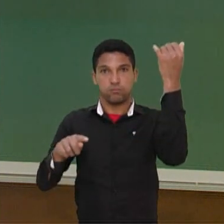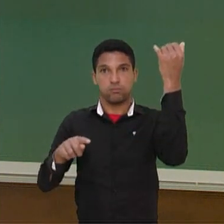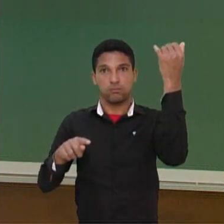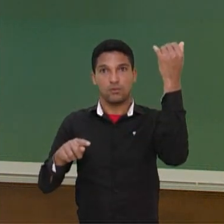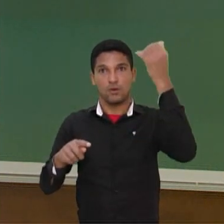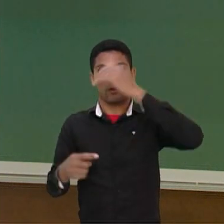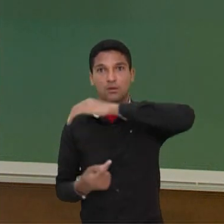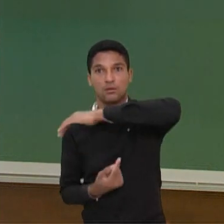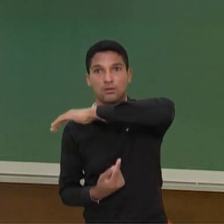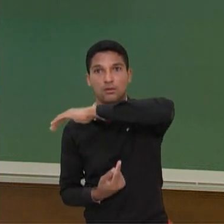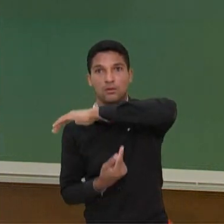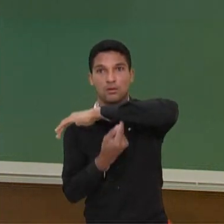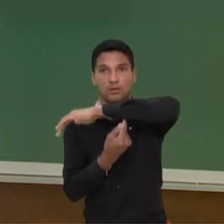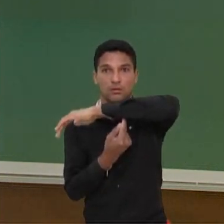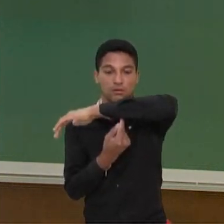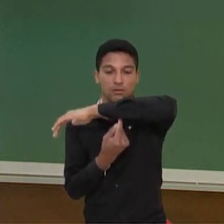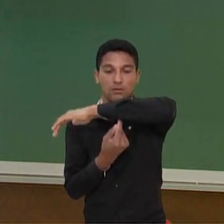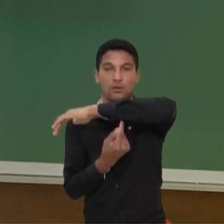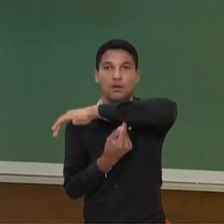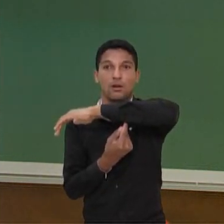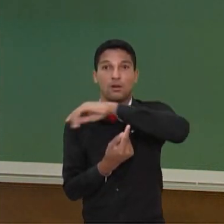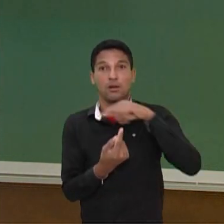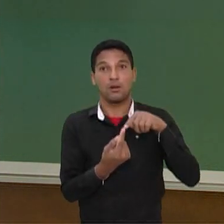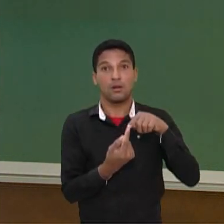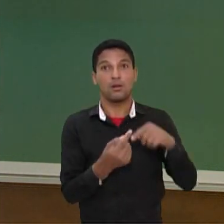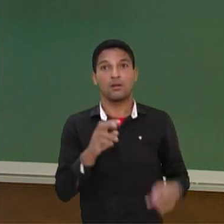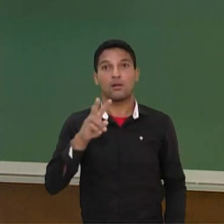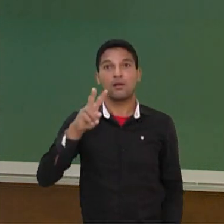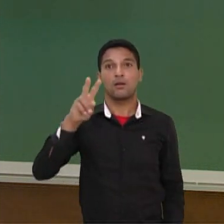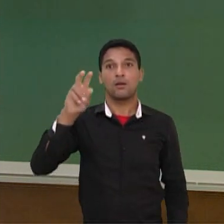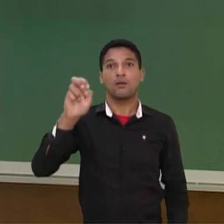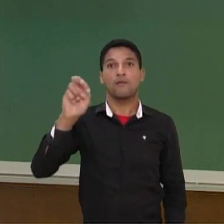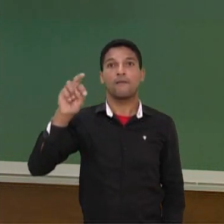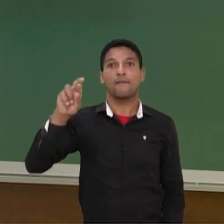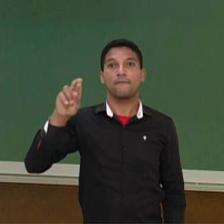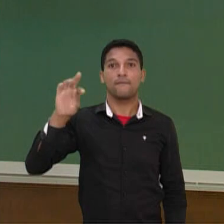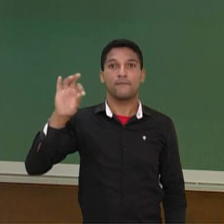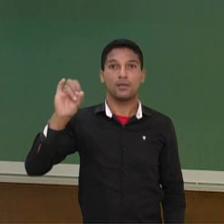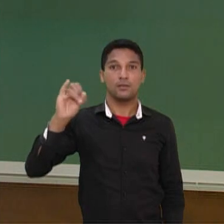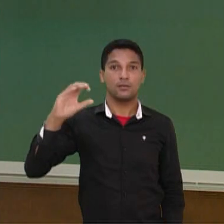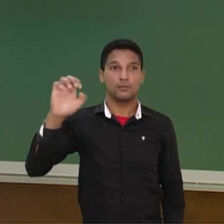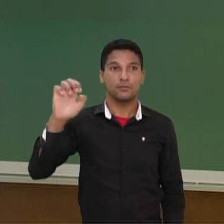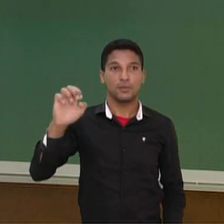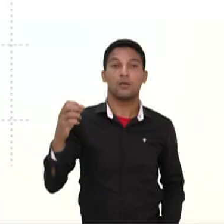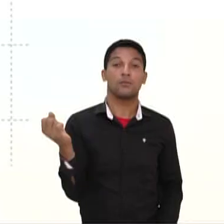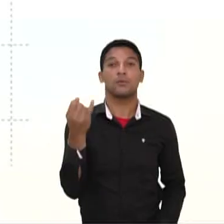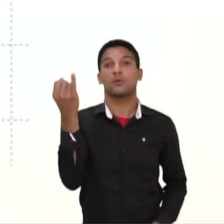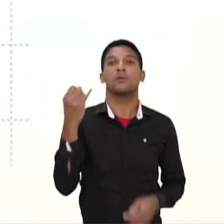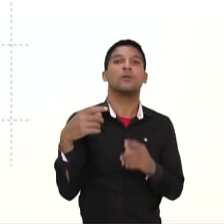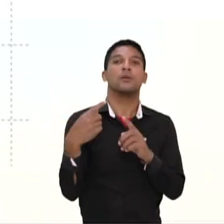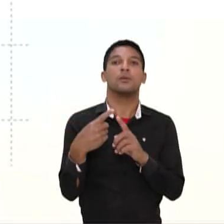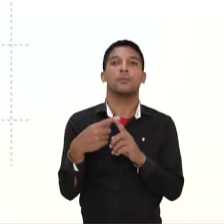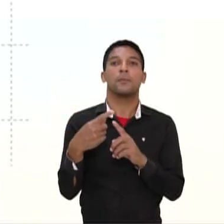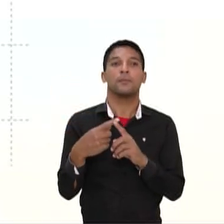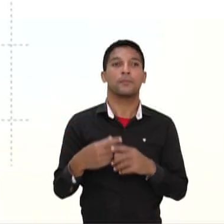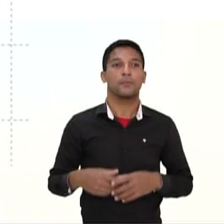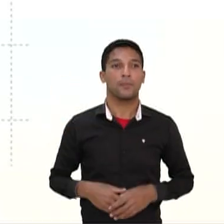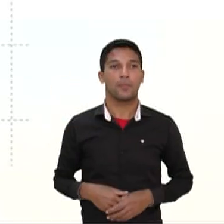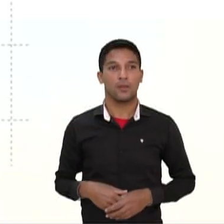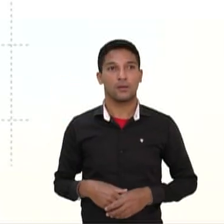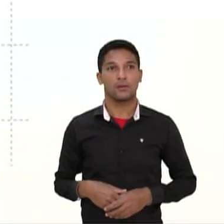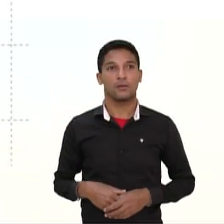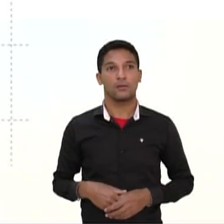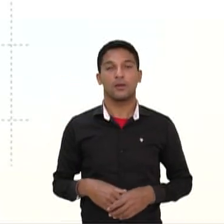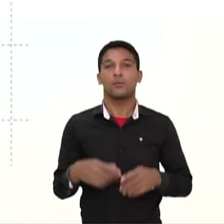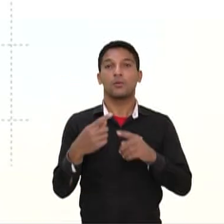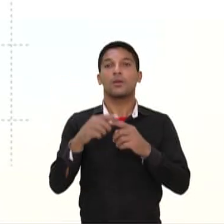da minha parábola, ok? Esse vértice é importante, né? Porque ele diz para a gente ali a